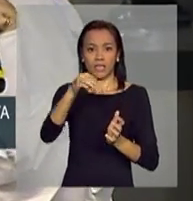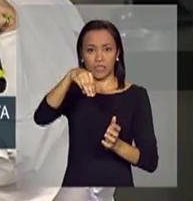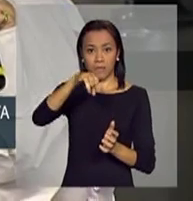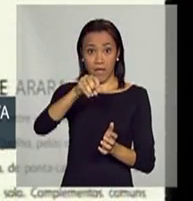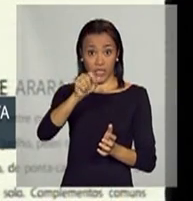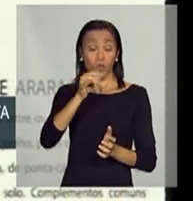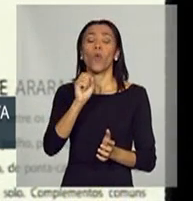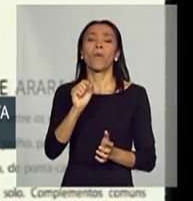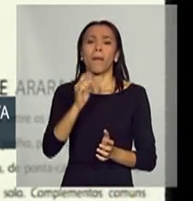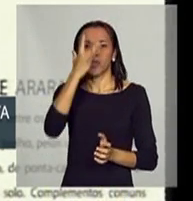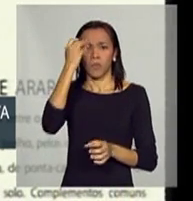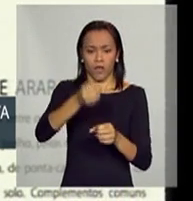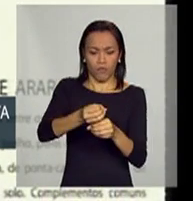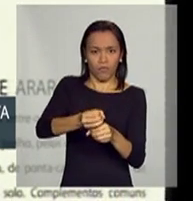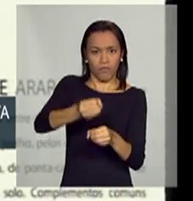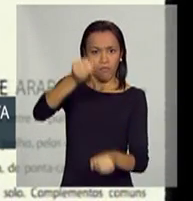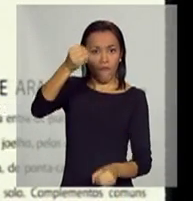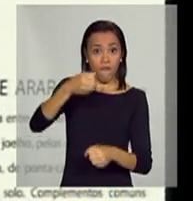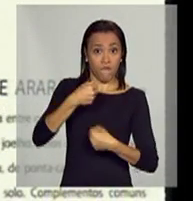de vassoura,